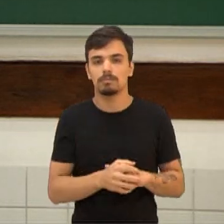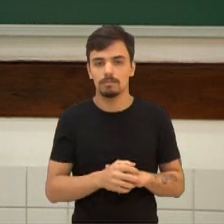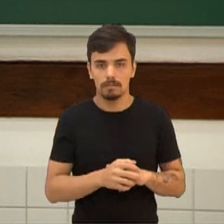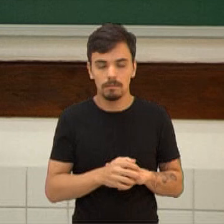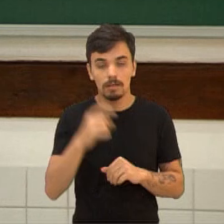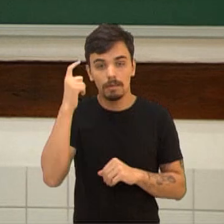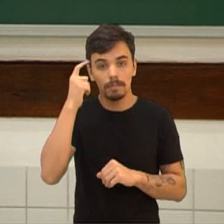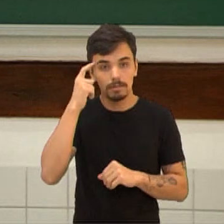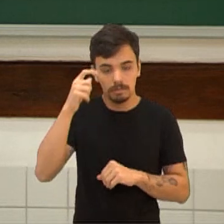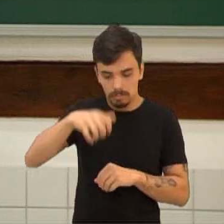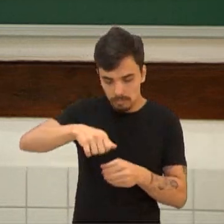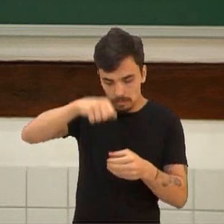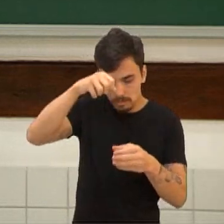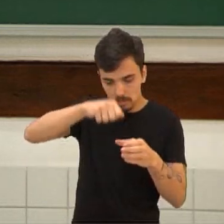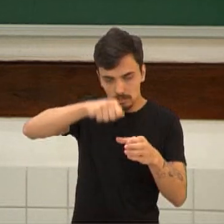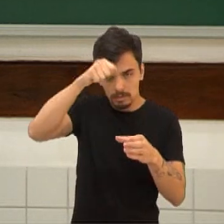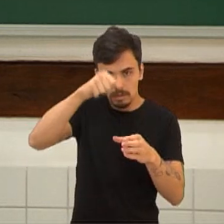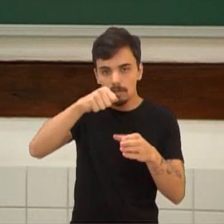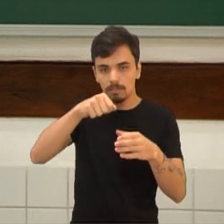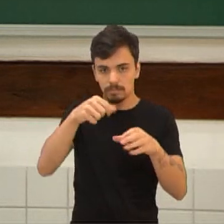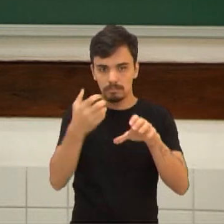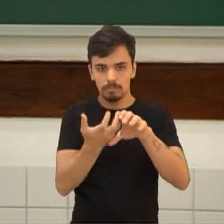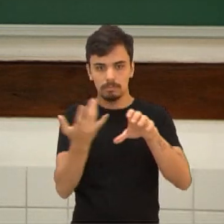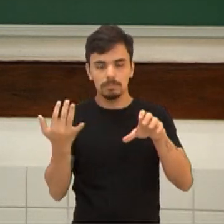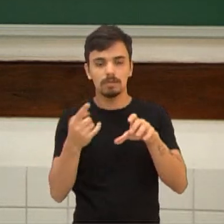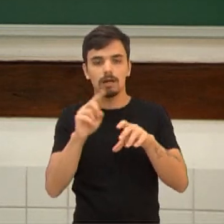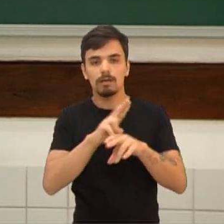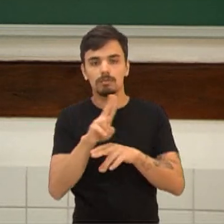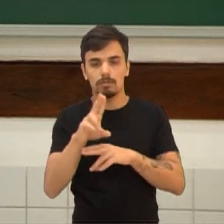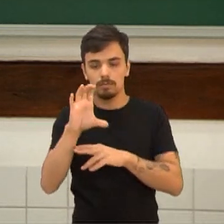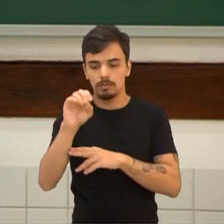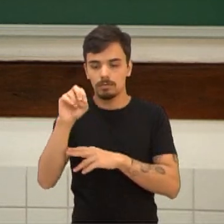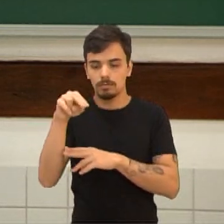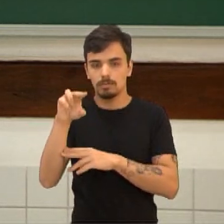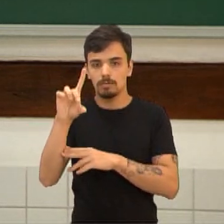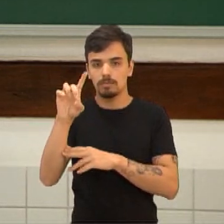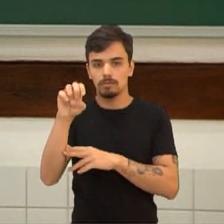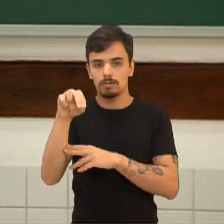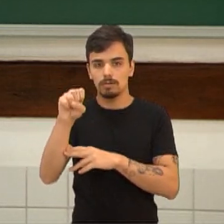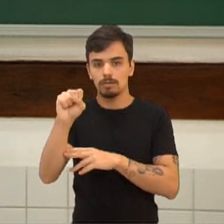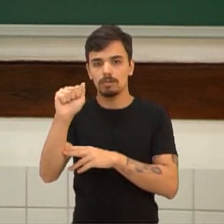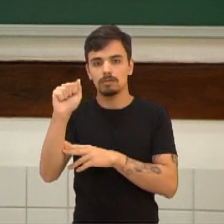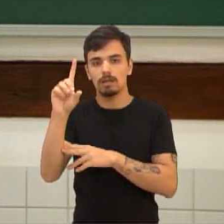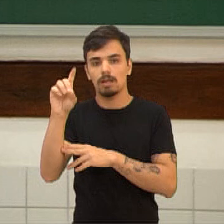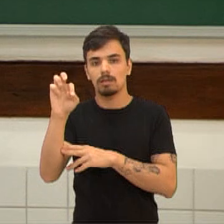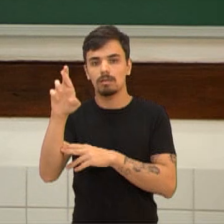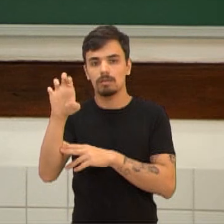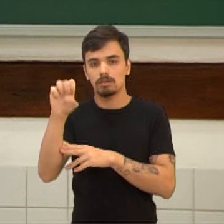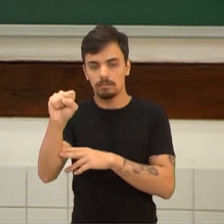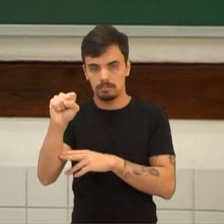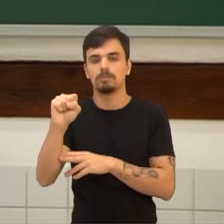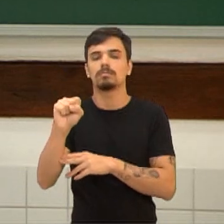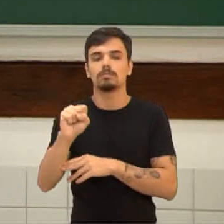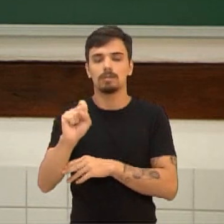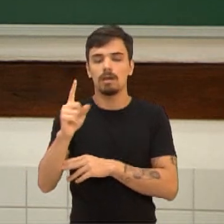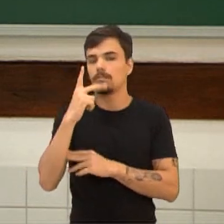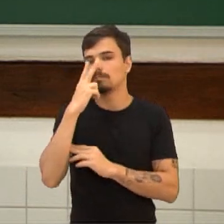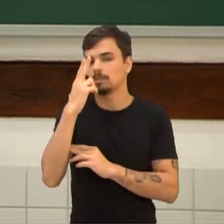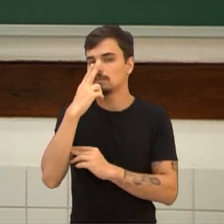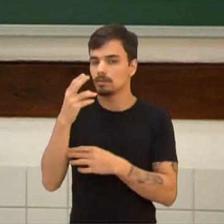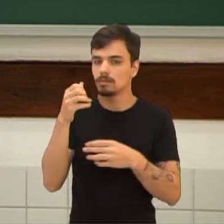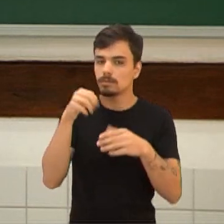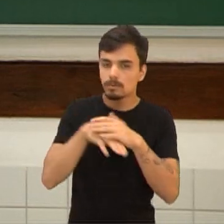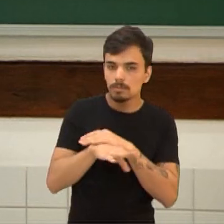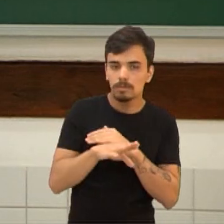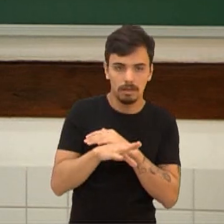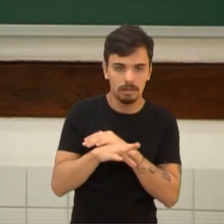panela com água condensada, esses são chamados condensadores, porque eles acumulam carga como se fosse uma tampa de panela de arroz